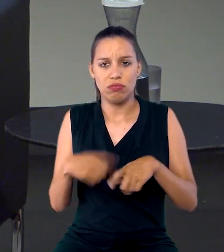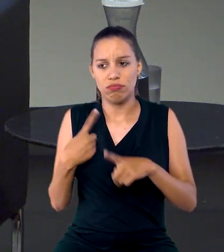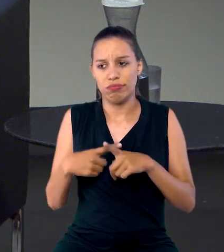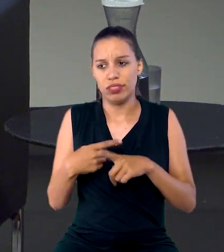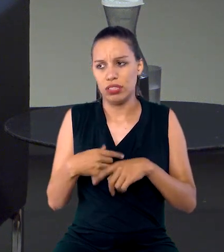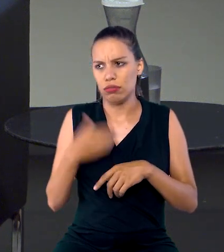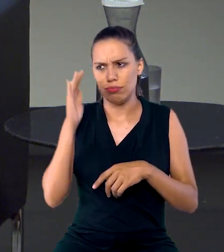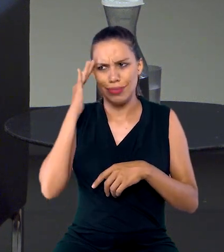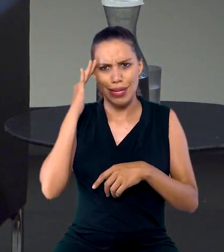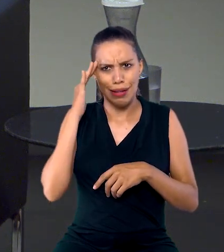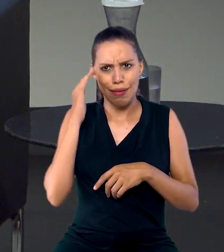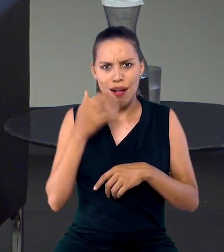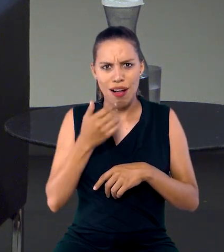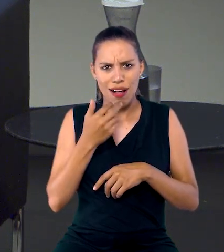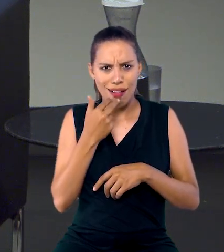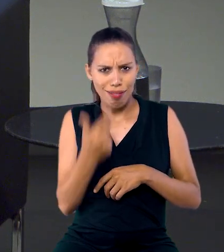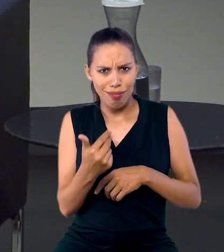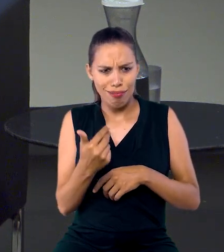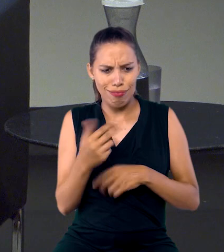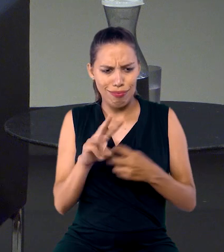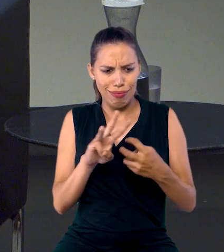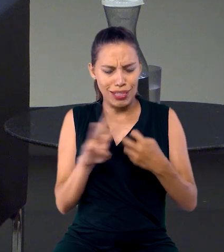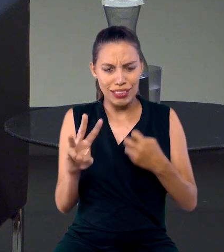porque eu não entendo a língua,